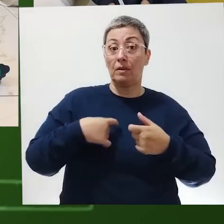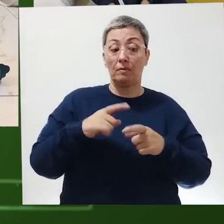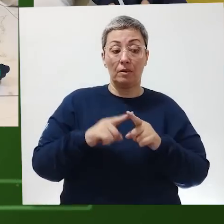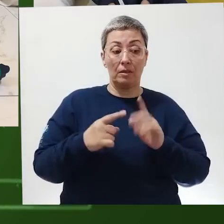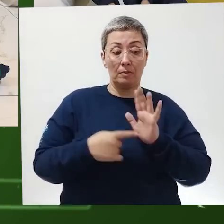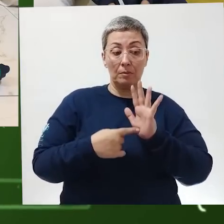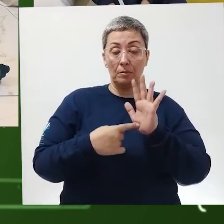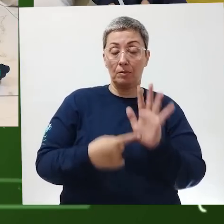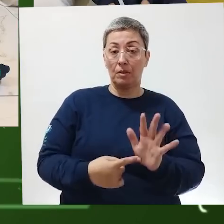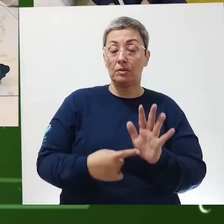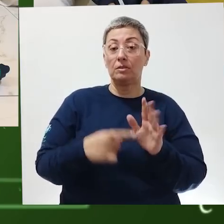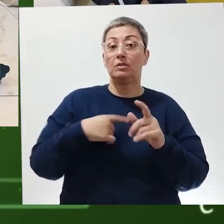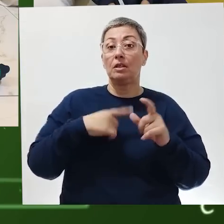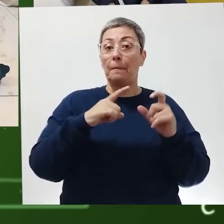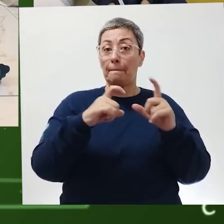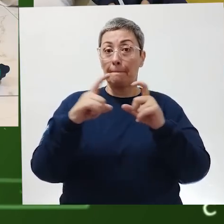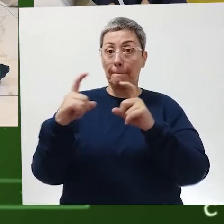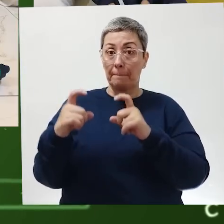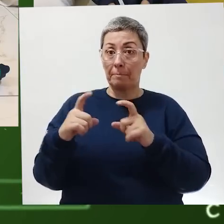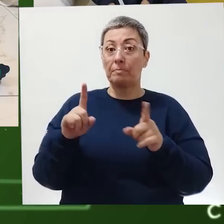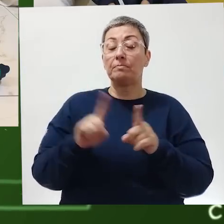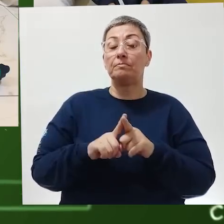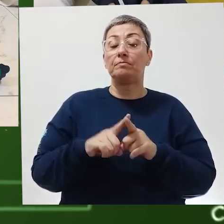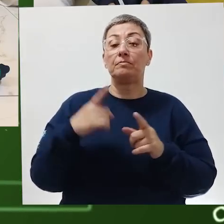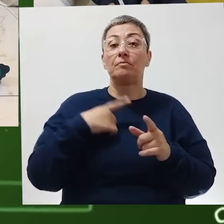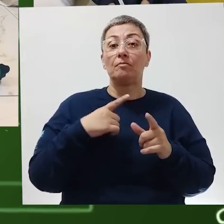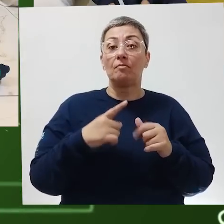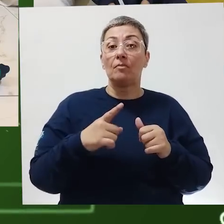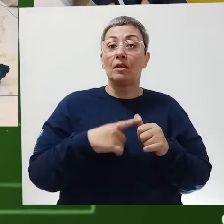vamos mostrar agora umas imagens, né,